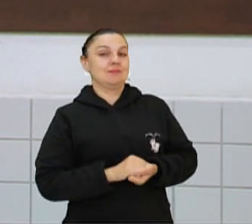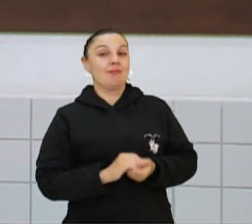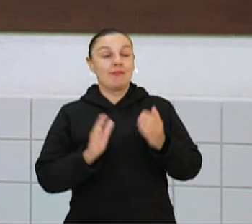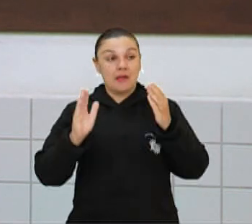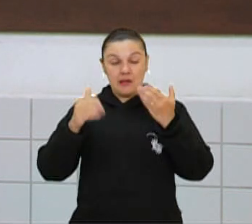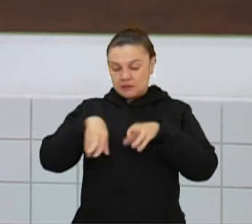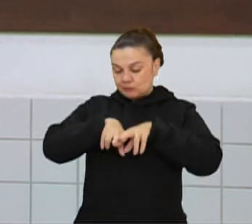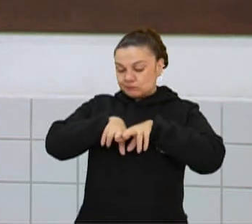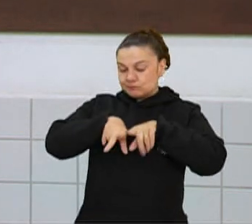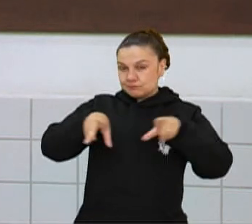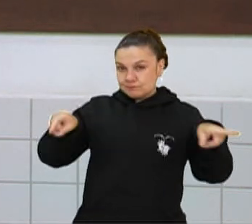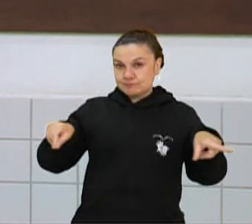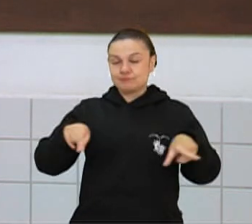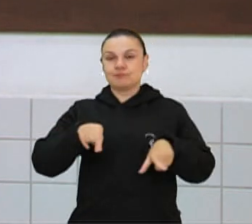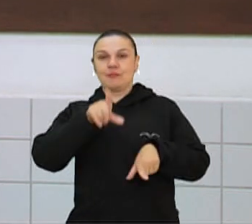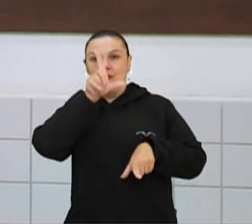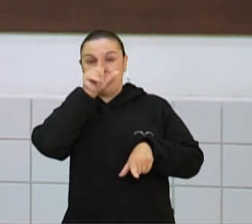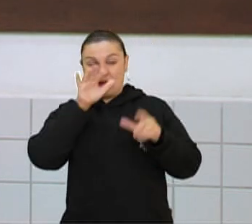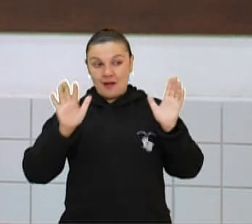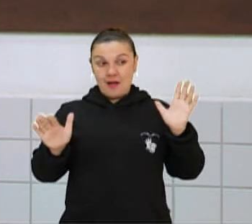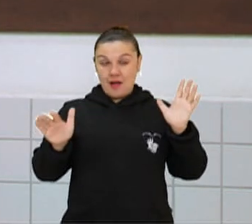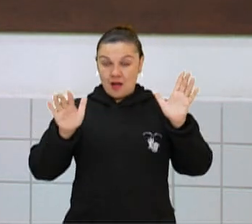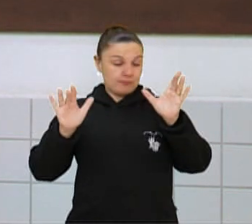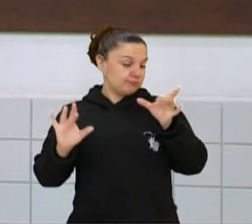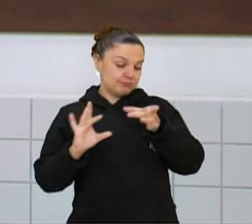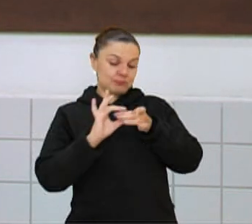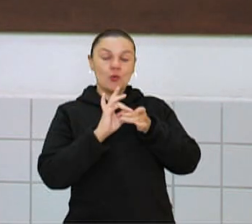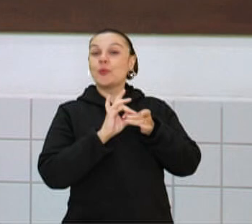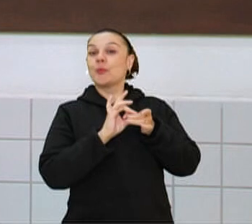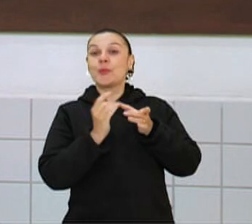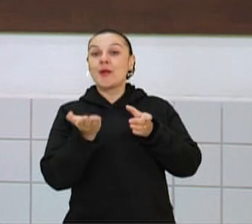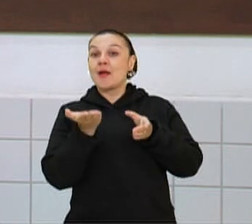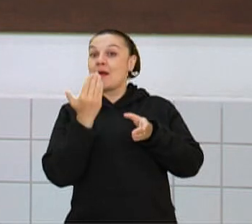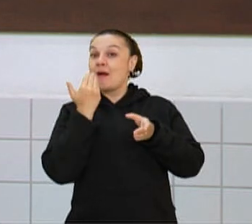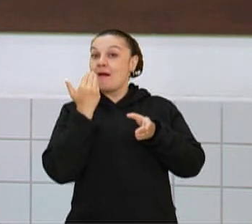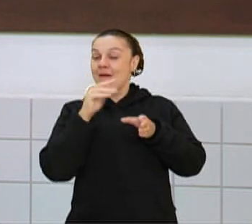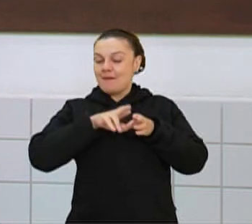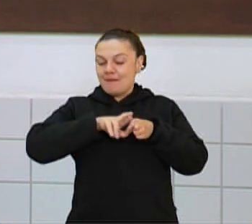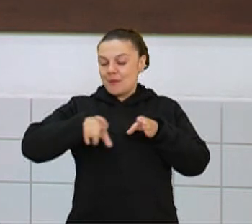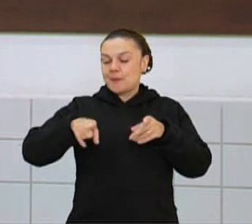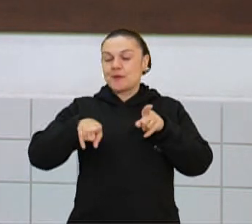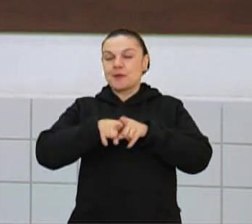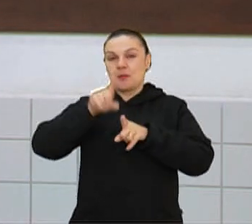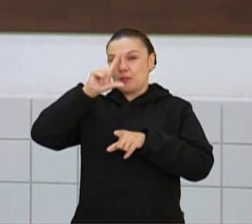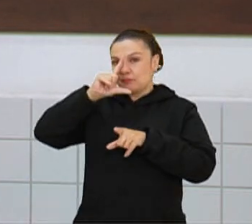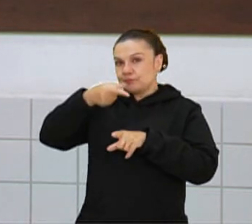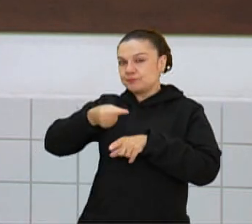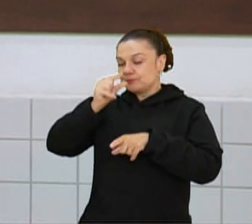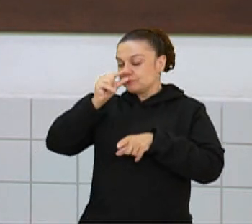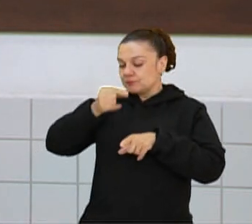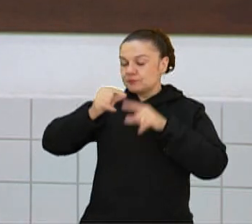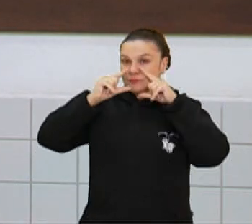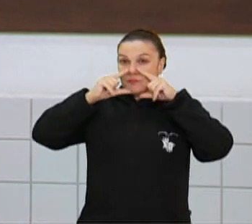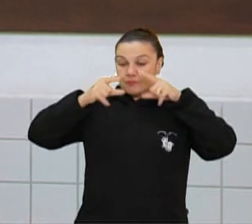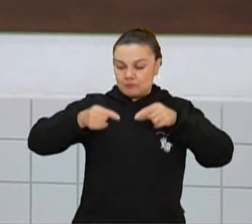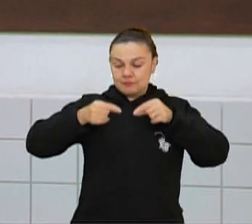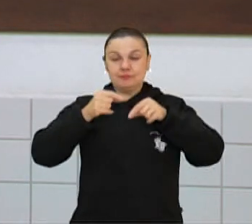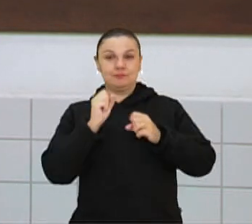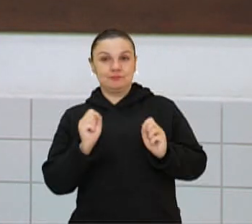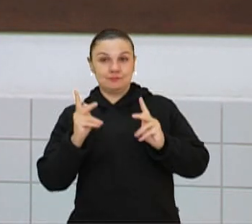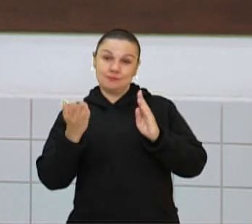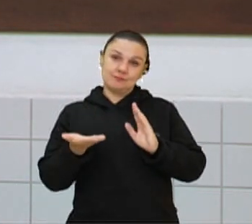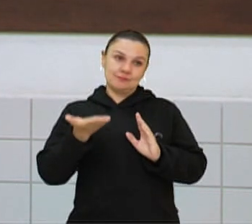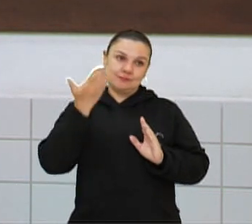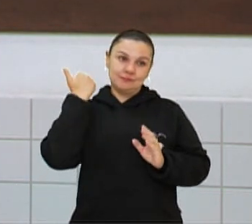a diversidade das aves geralmente está associada ao hábito alimentar e o formato do bico. Tudo bem? Vamos